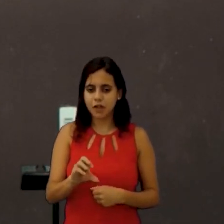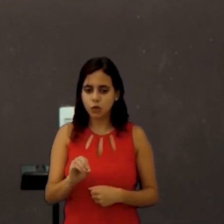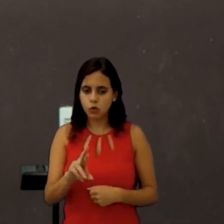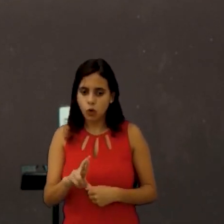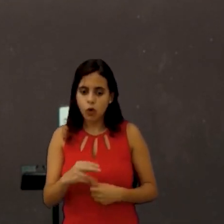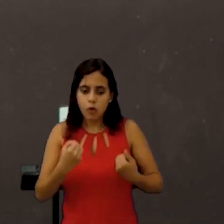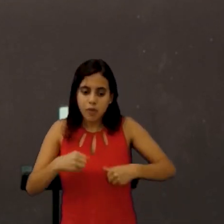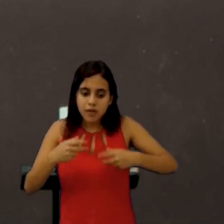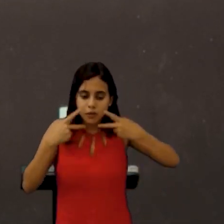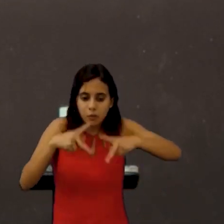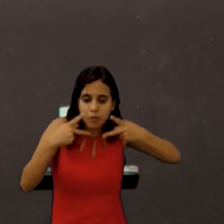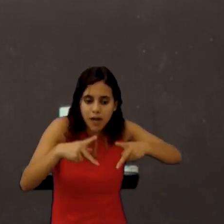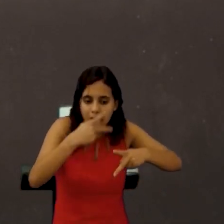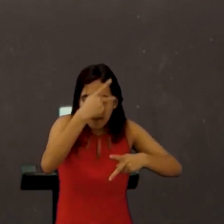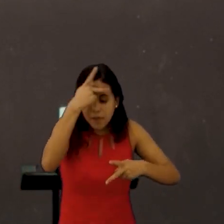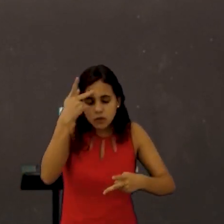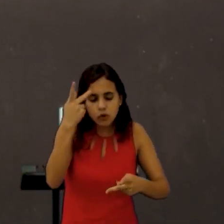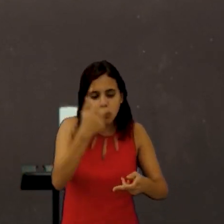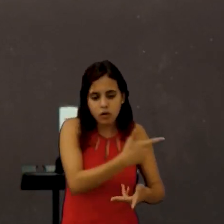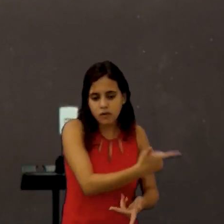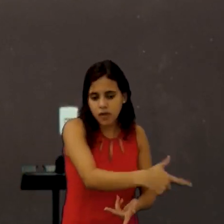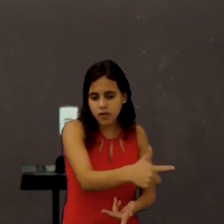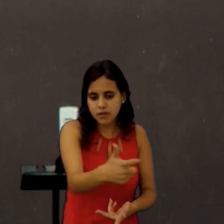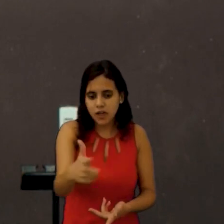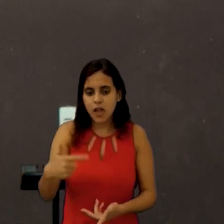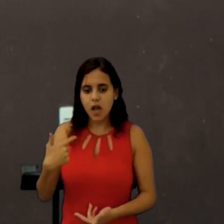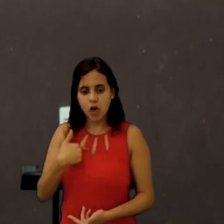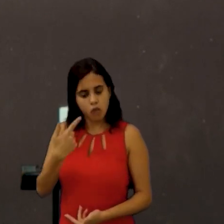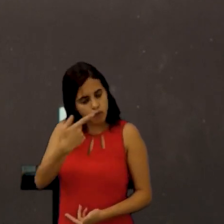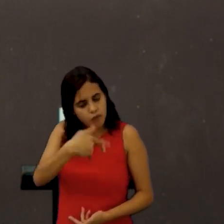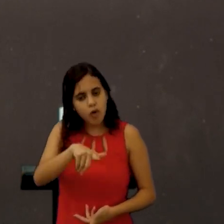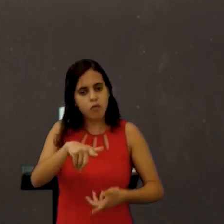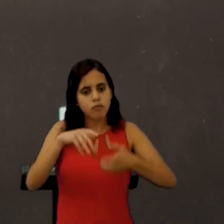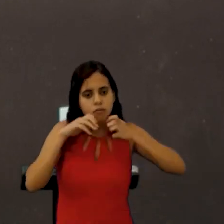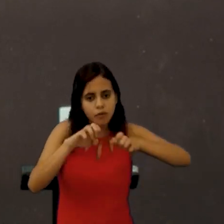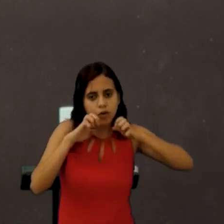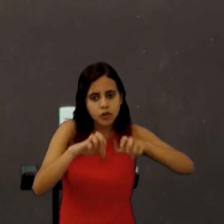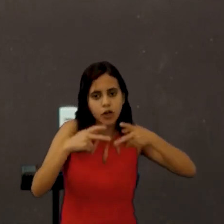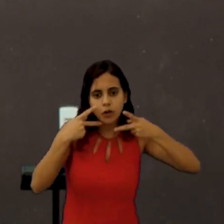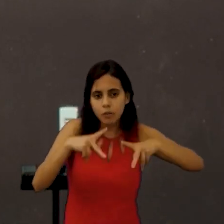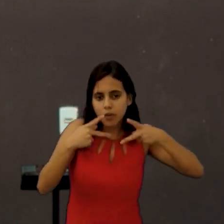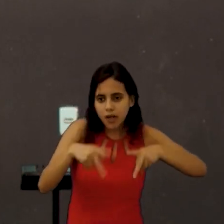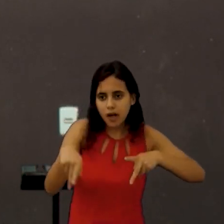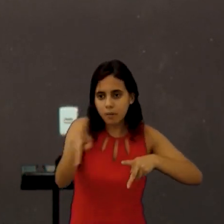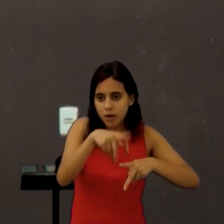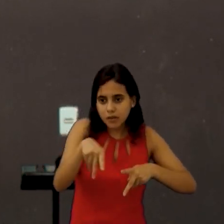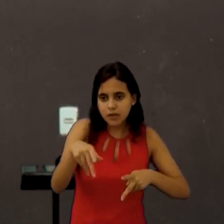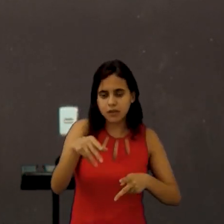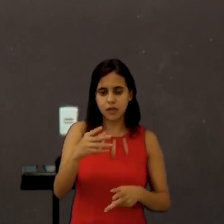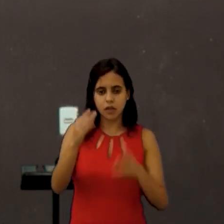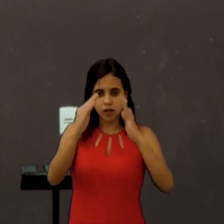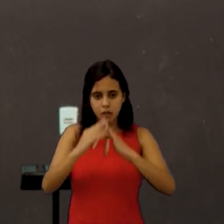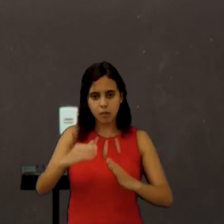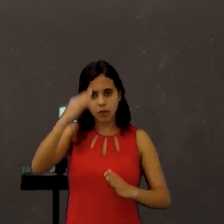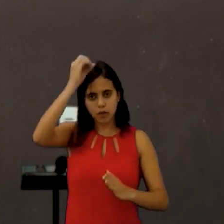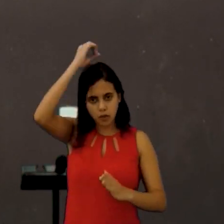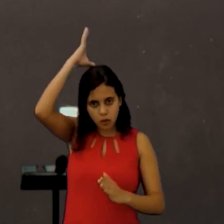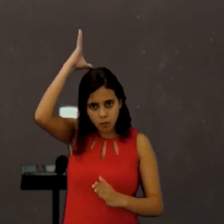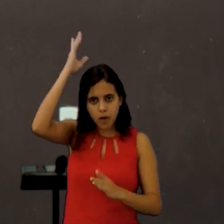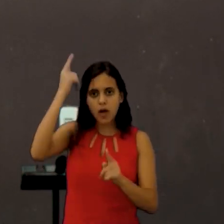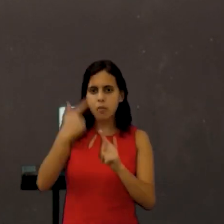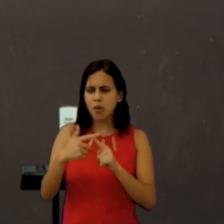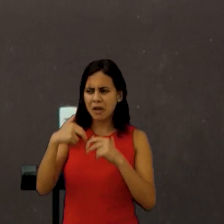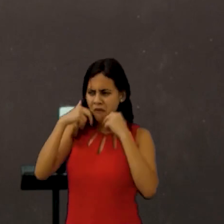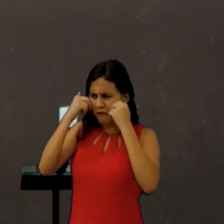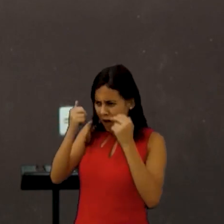como a insensatos. Por isso, quanto a mim, estou pronto a anunciar o evangelho também a vocês que estão em Roma. Pois não me envergonho do